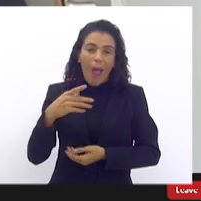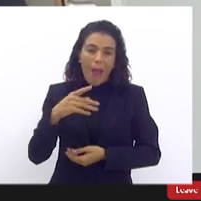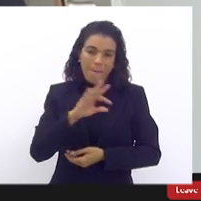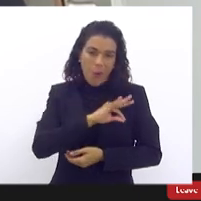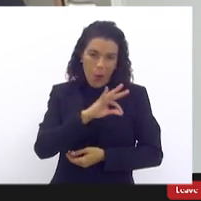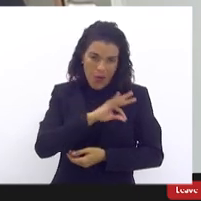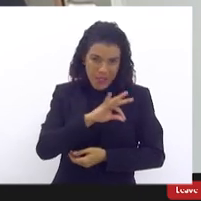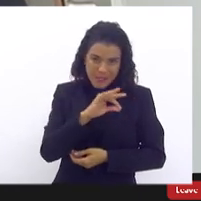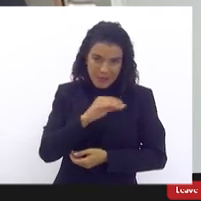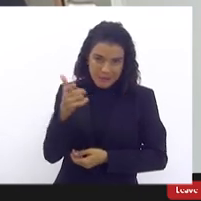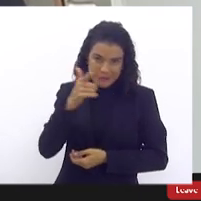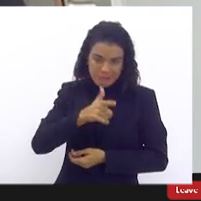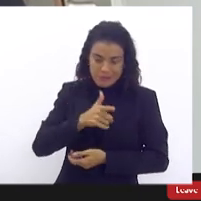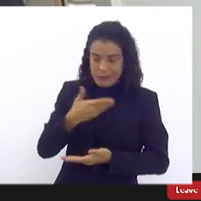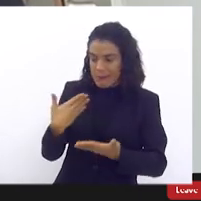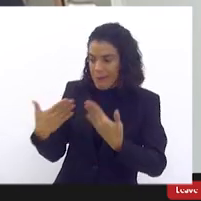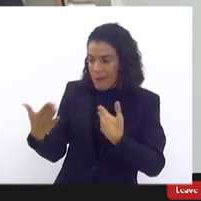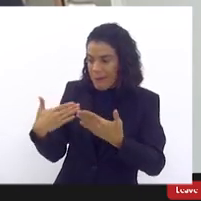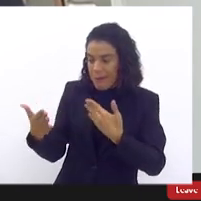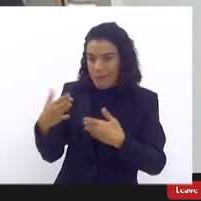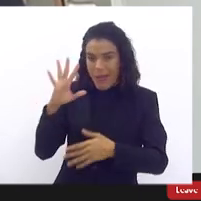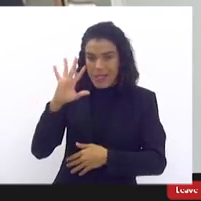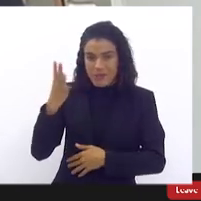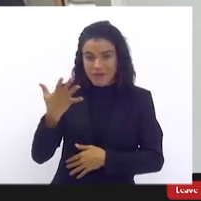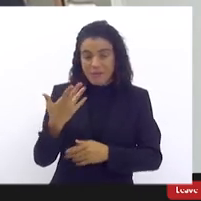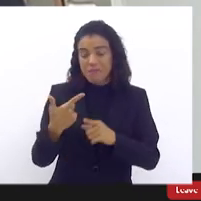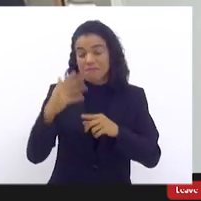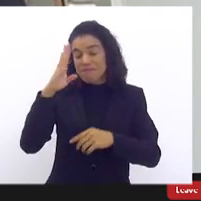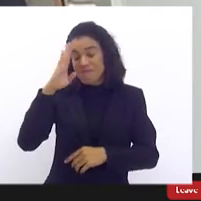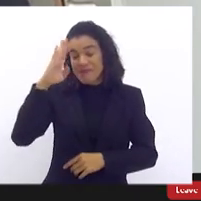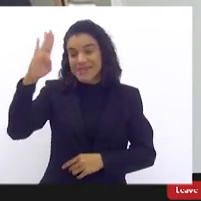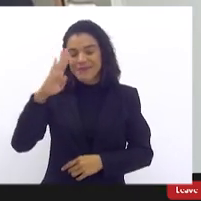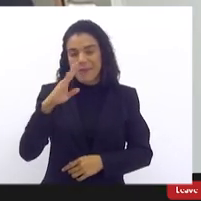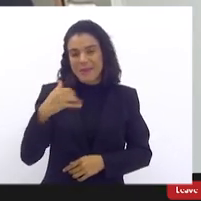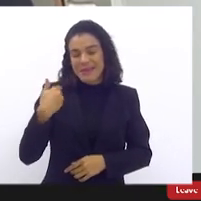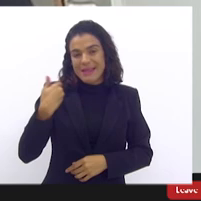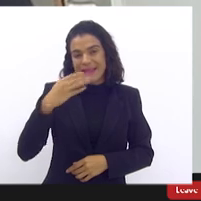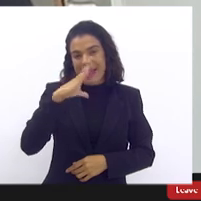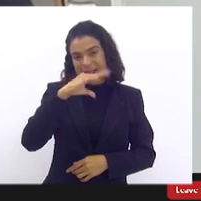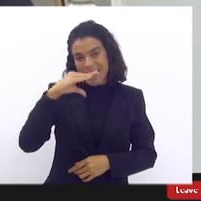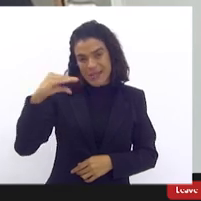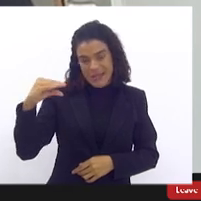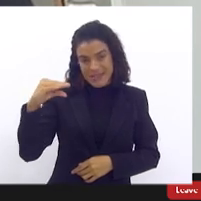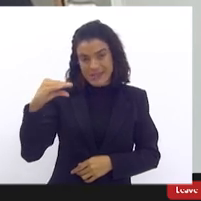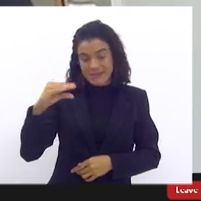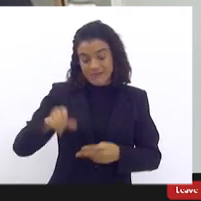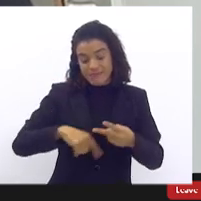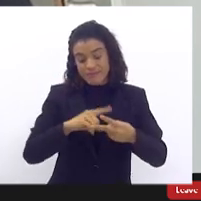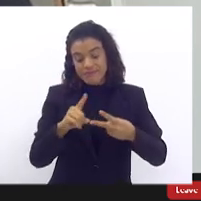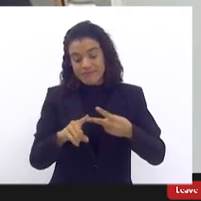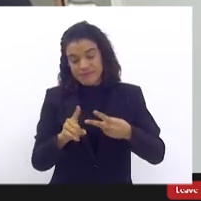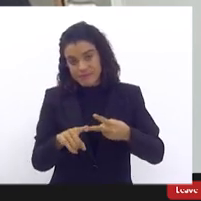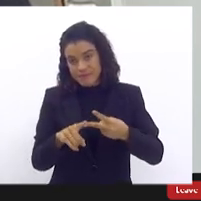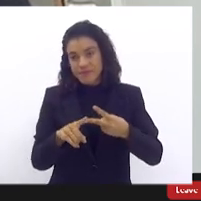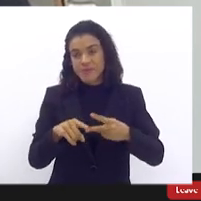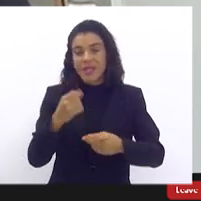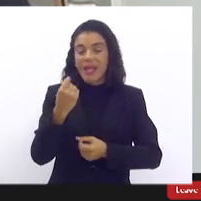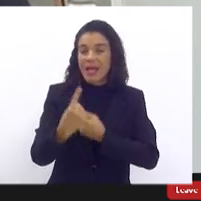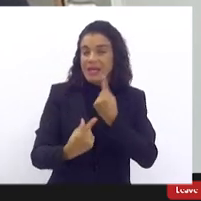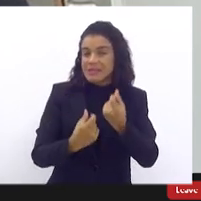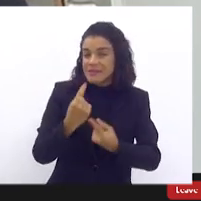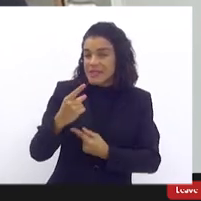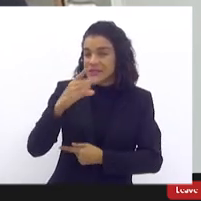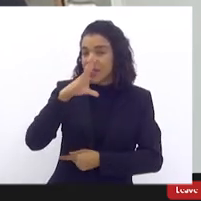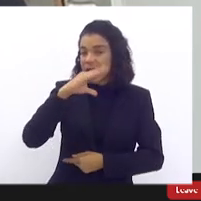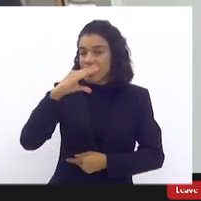um mediador de conflitos, principalmente quando a gente estava falando de adolescentes, né? E a segunda coisa era que às vezes as